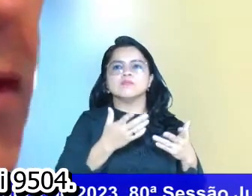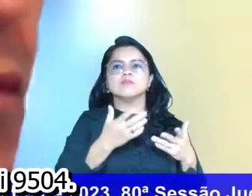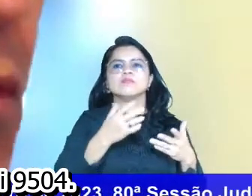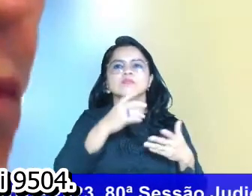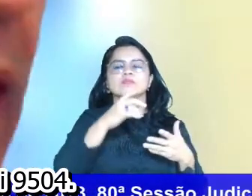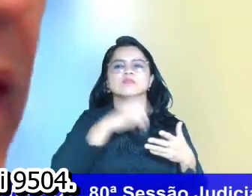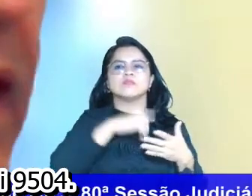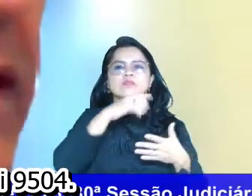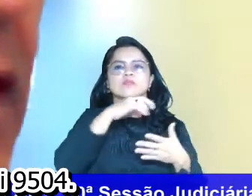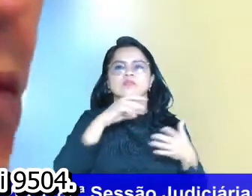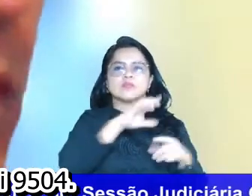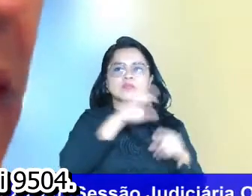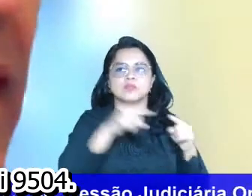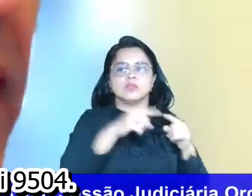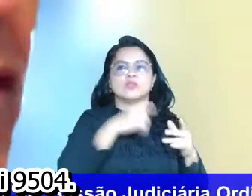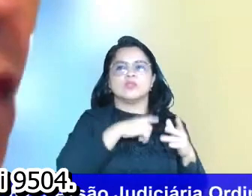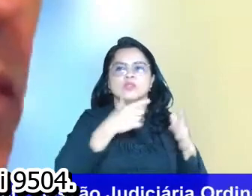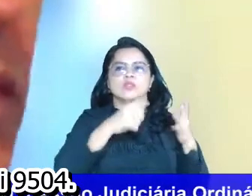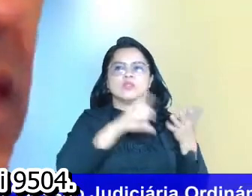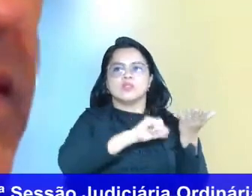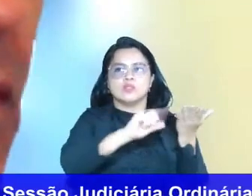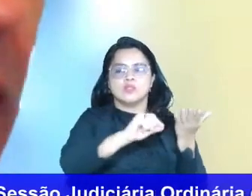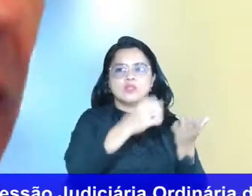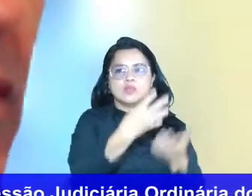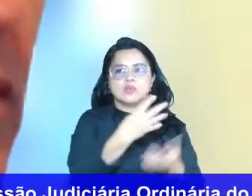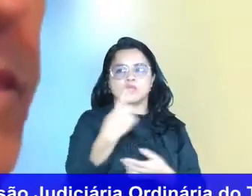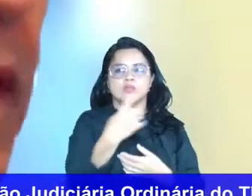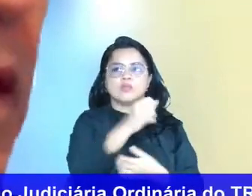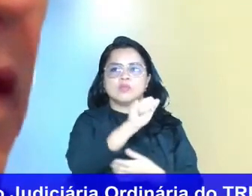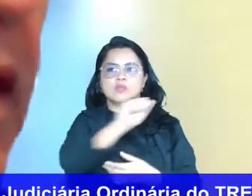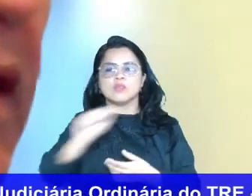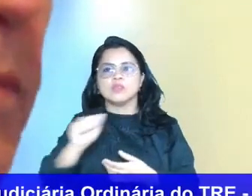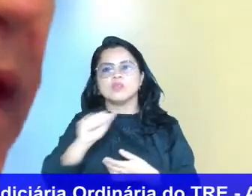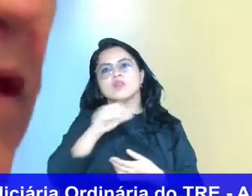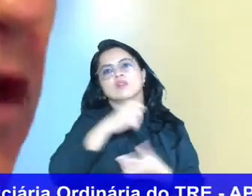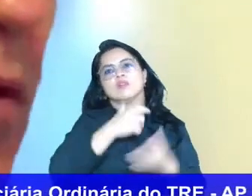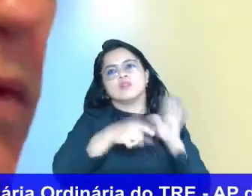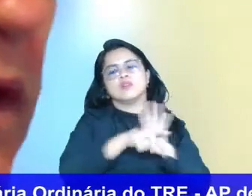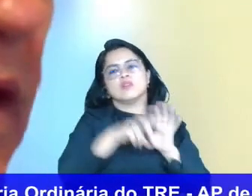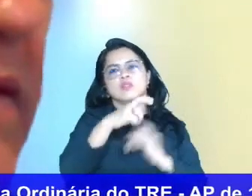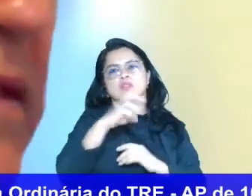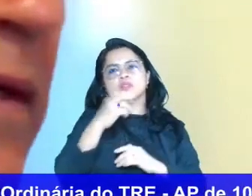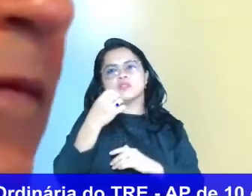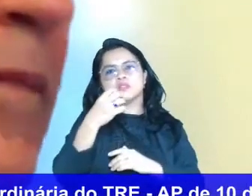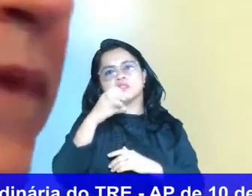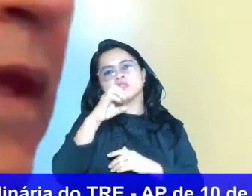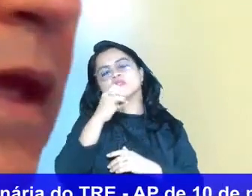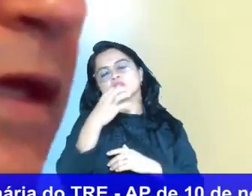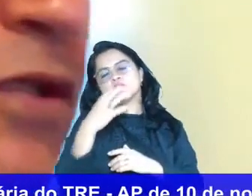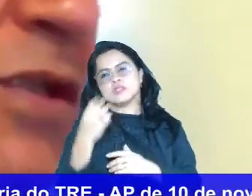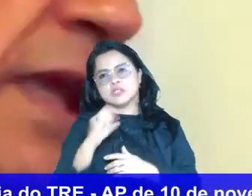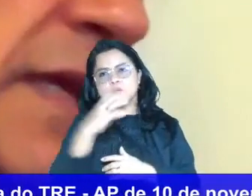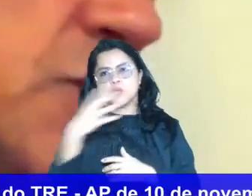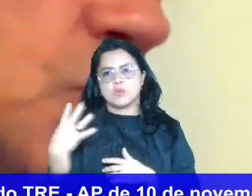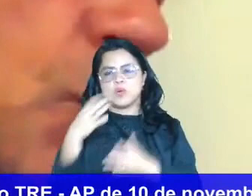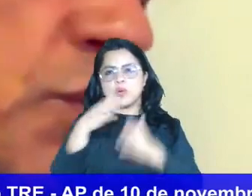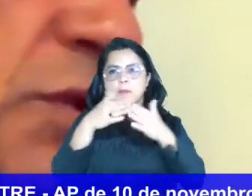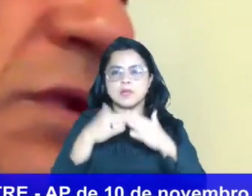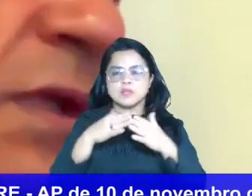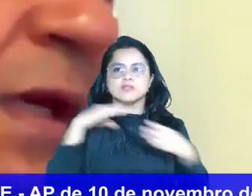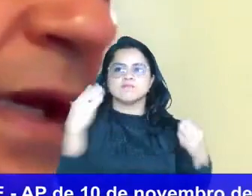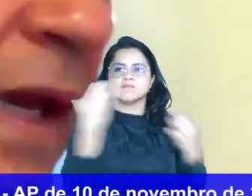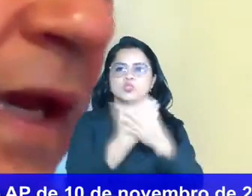do artigo 41A da Lei 9.504, e ele pede a condenação